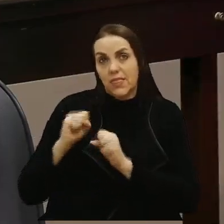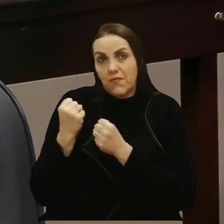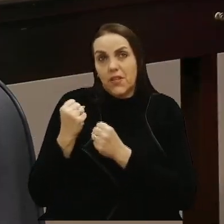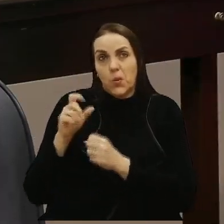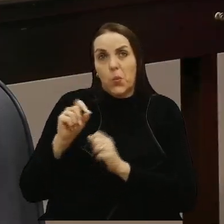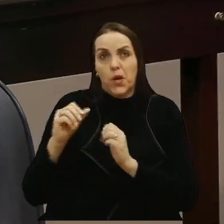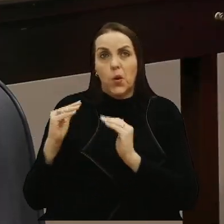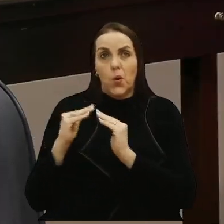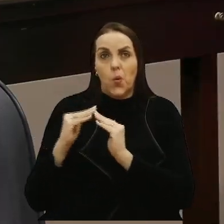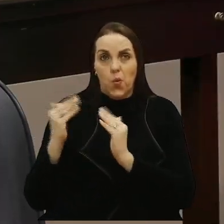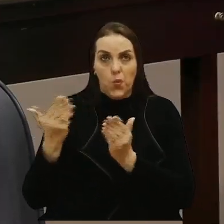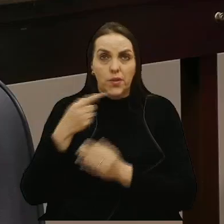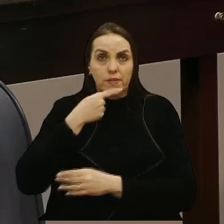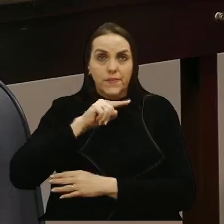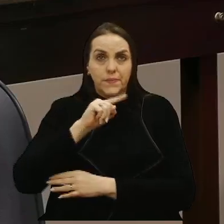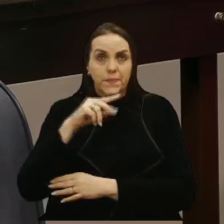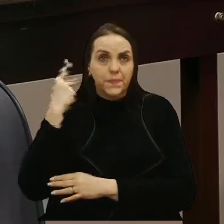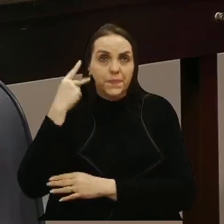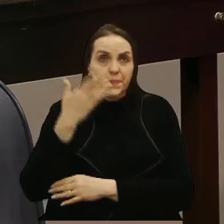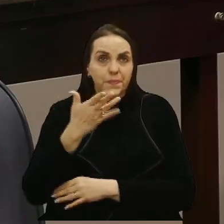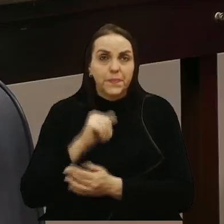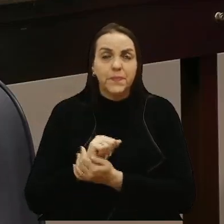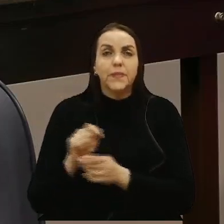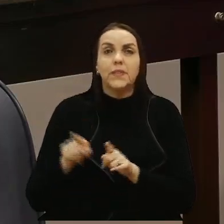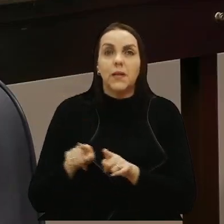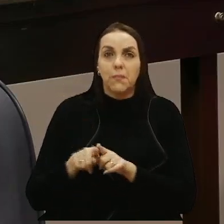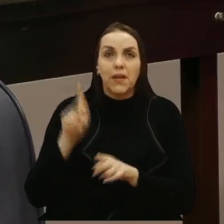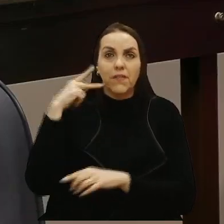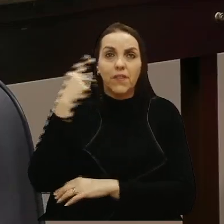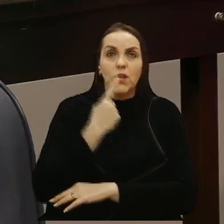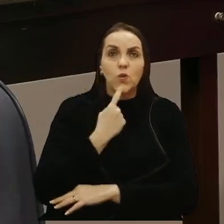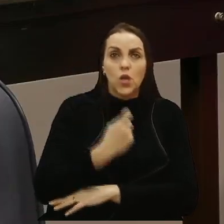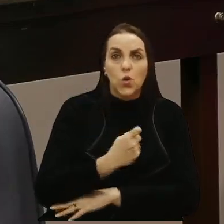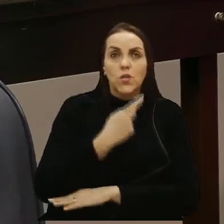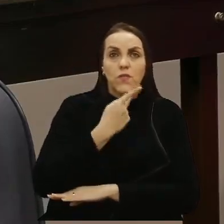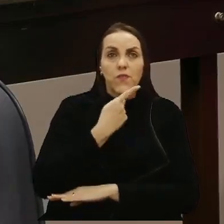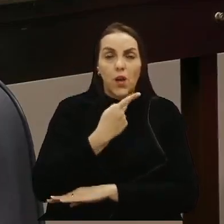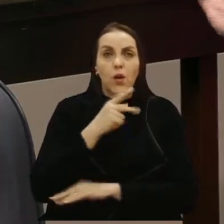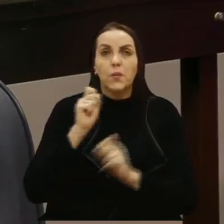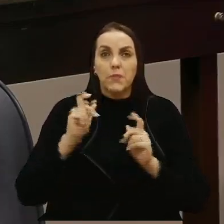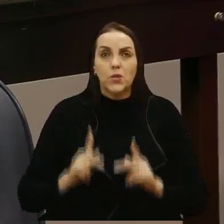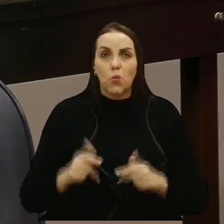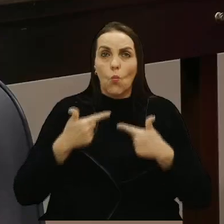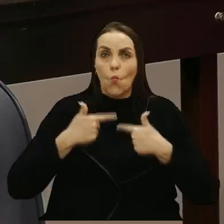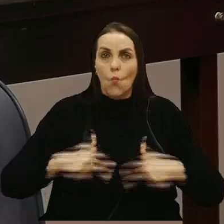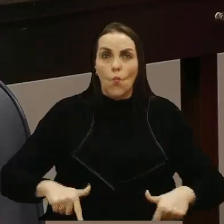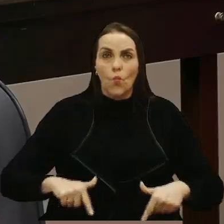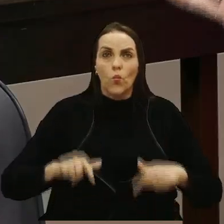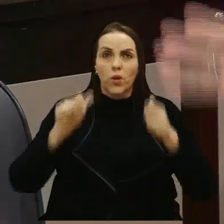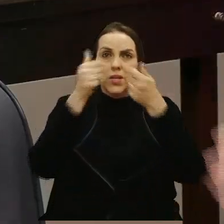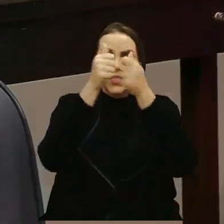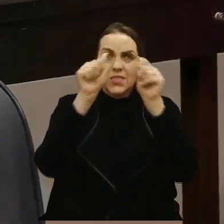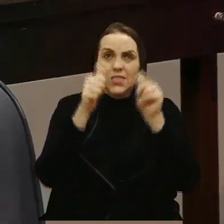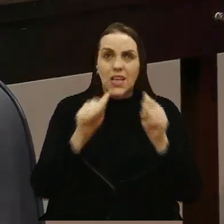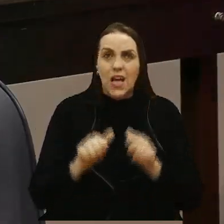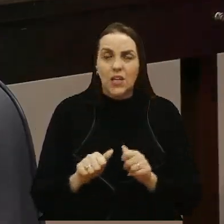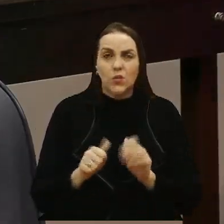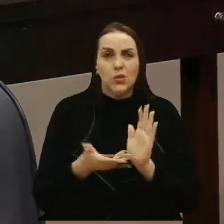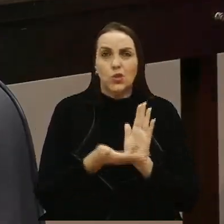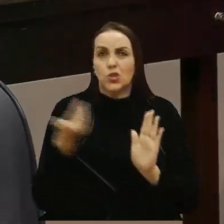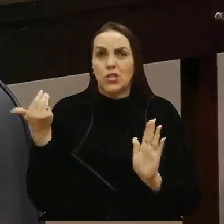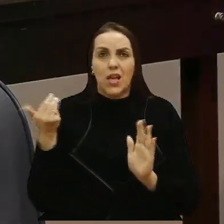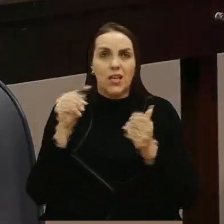vereador Caleb? E também aqui a vereadora Rose falou das pessoas nuas em estátuas e tal, então vamos tirar essas estátuas.